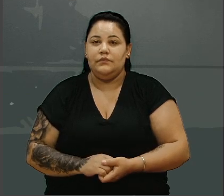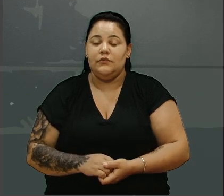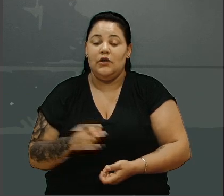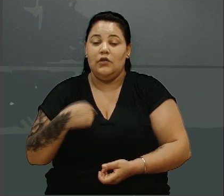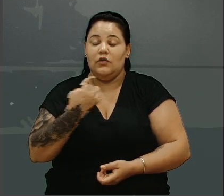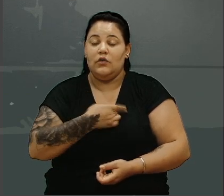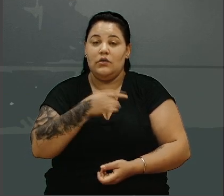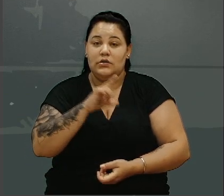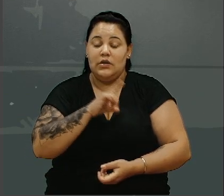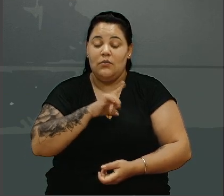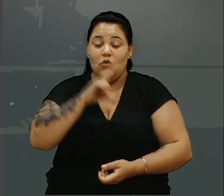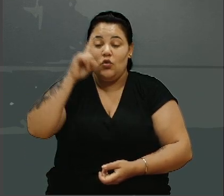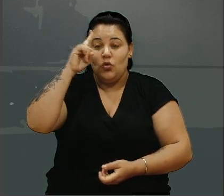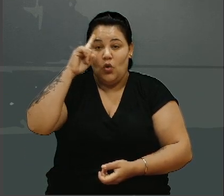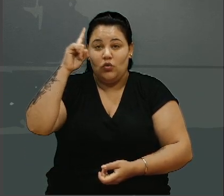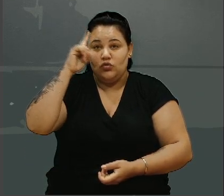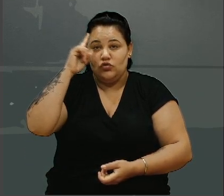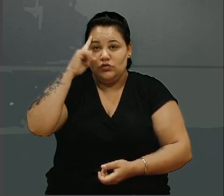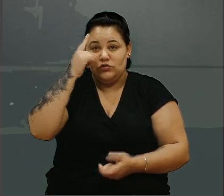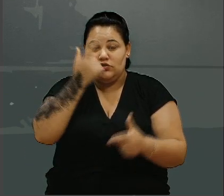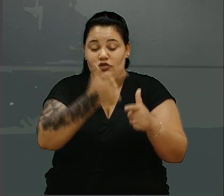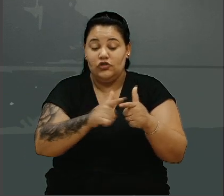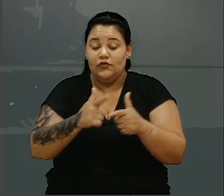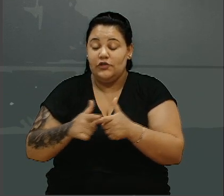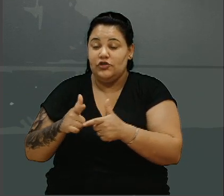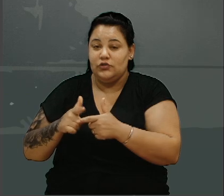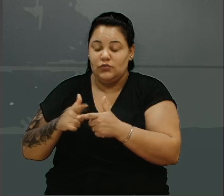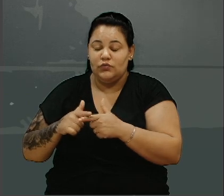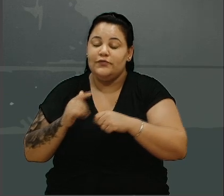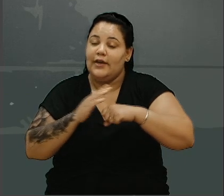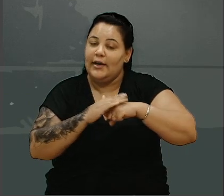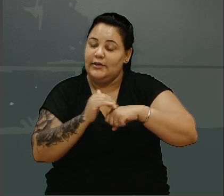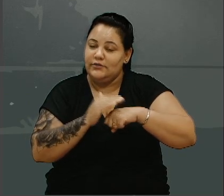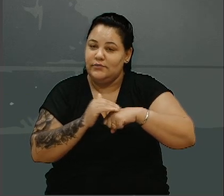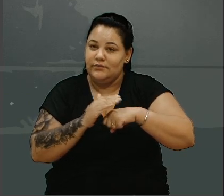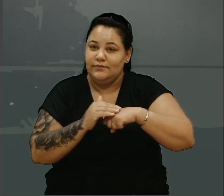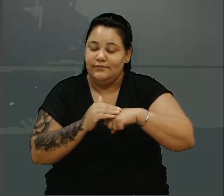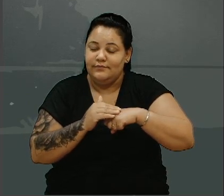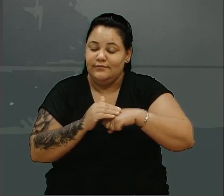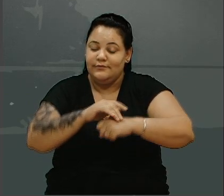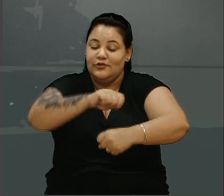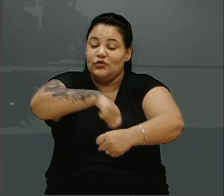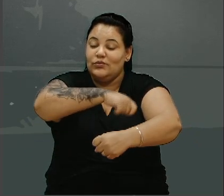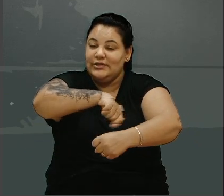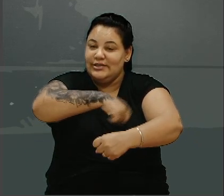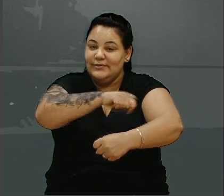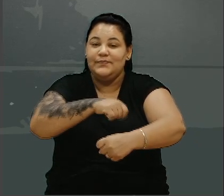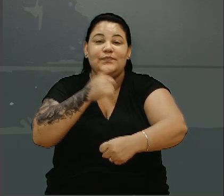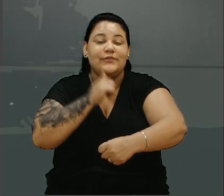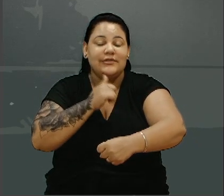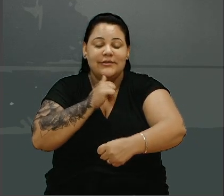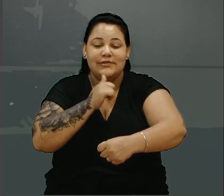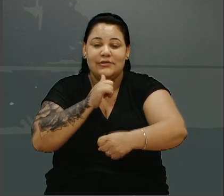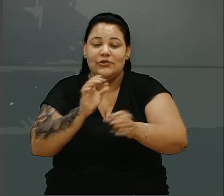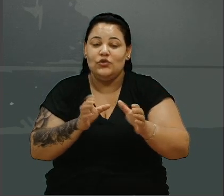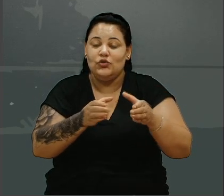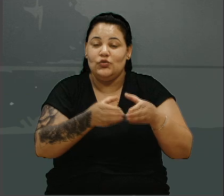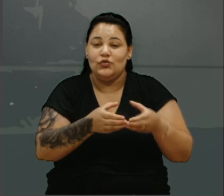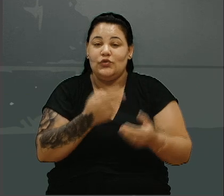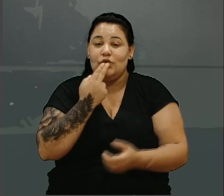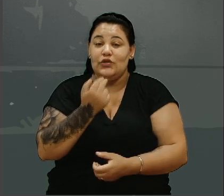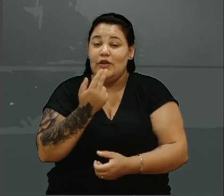dia, distribuídos com muito carinho, com as nossas merendeiras, com a nossa equipe de